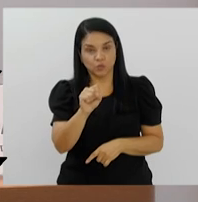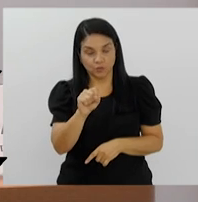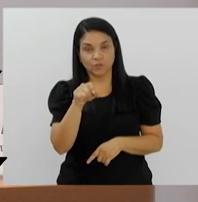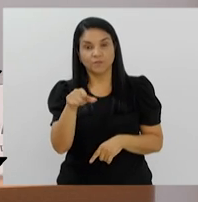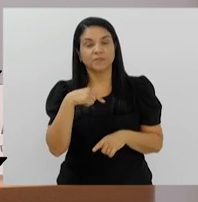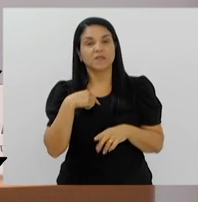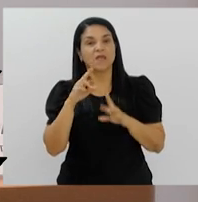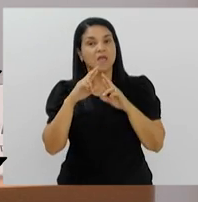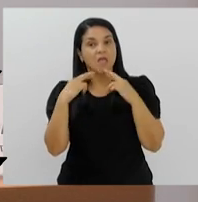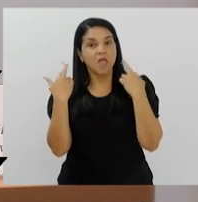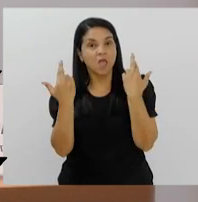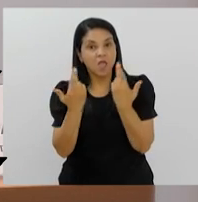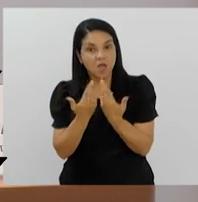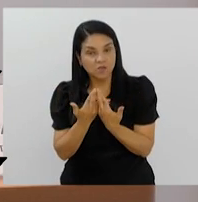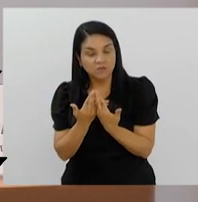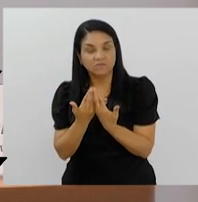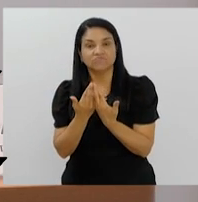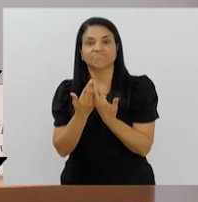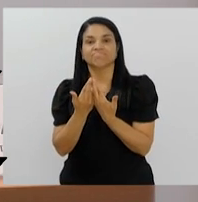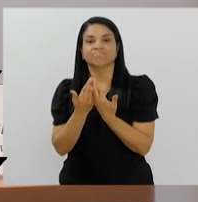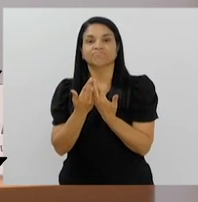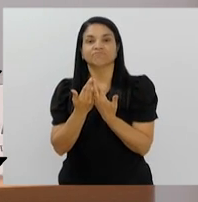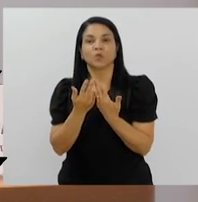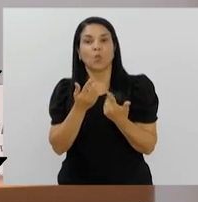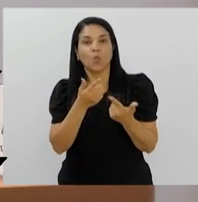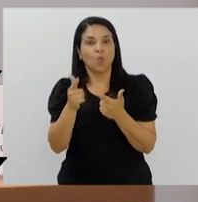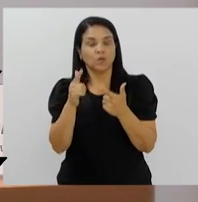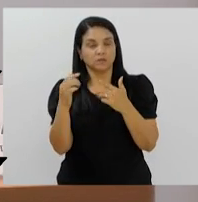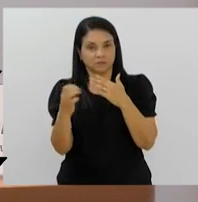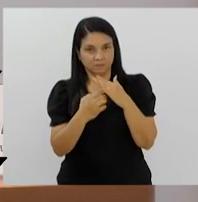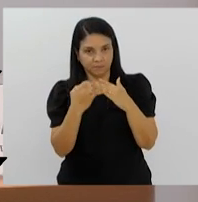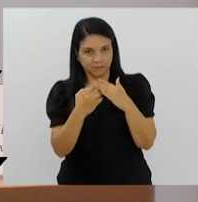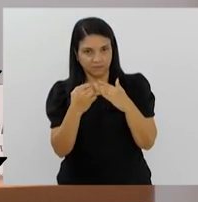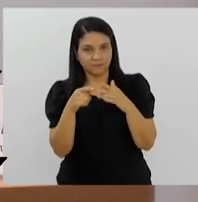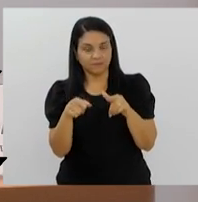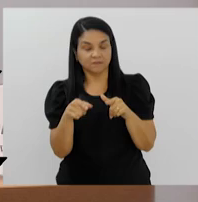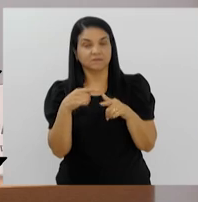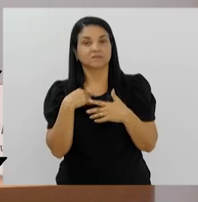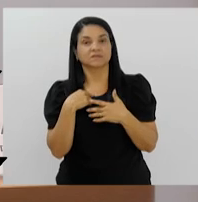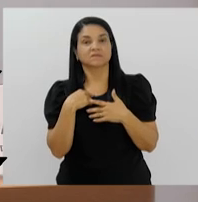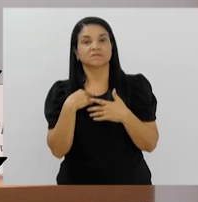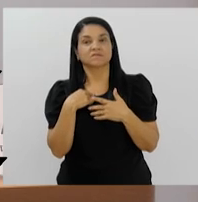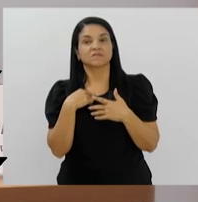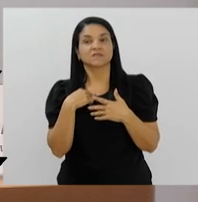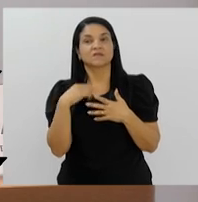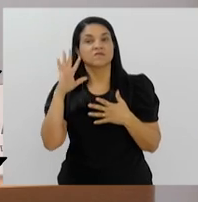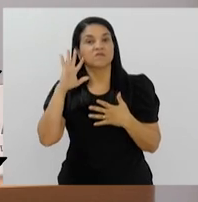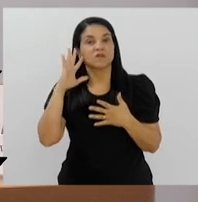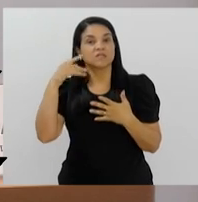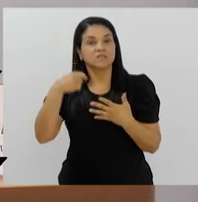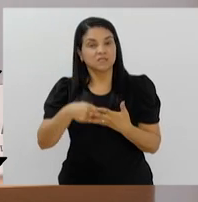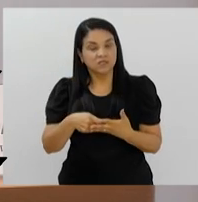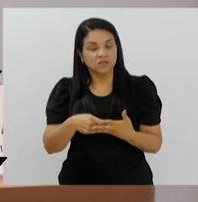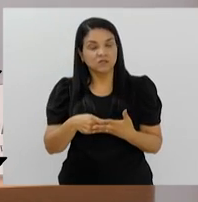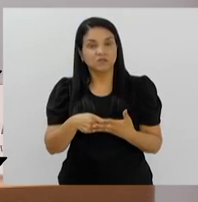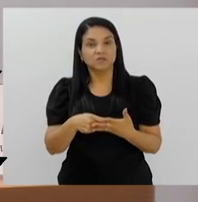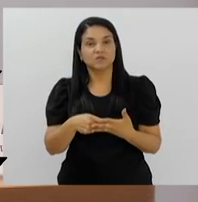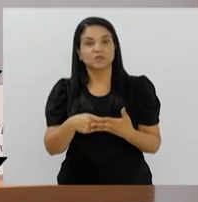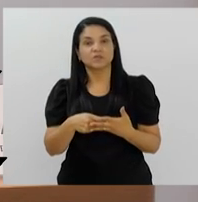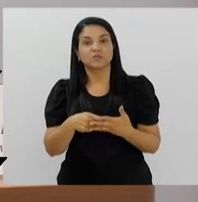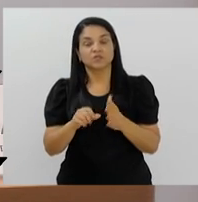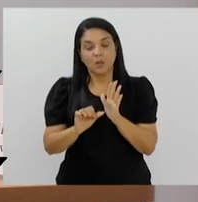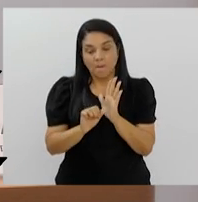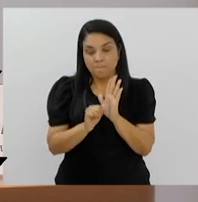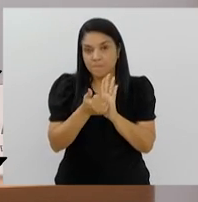reunião com outros entes foi decidido que salvo melhor juo com outros entes foi decidido que no dia